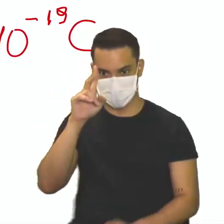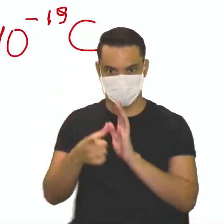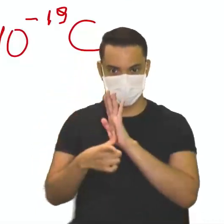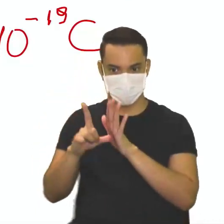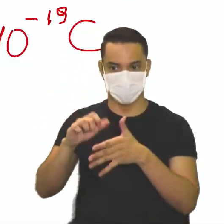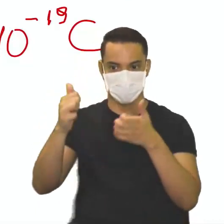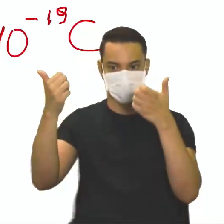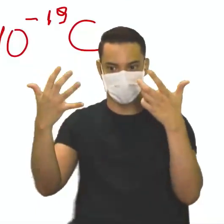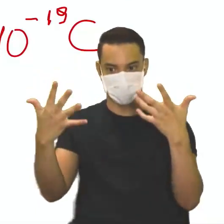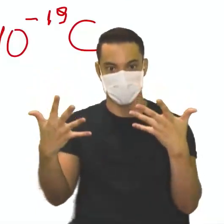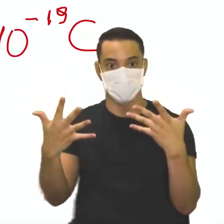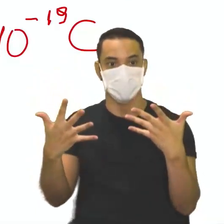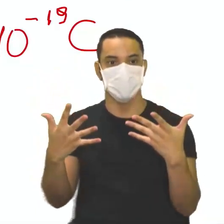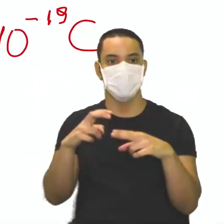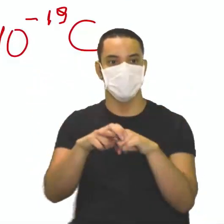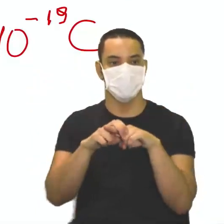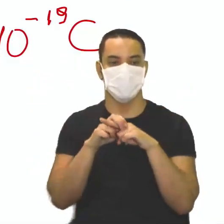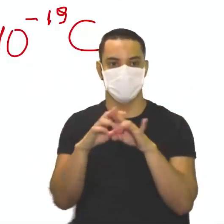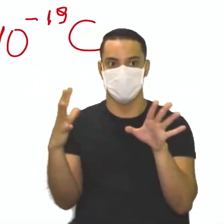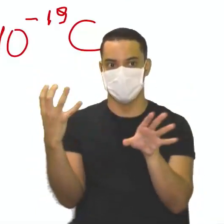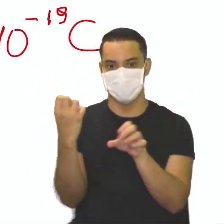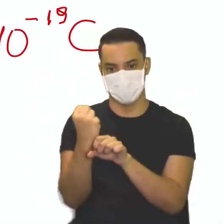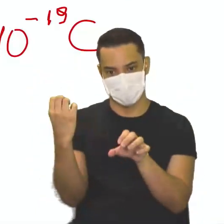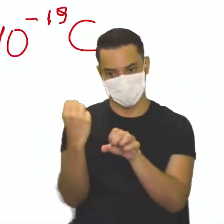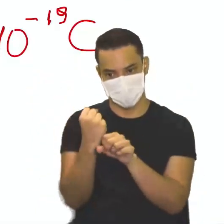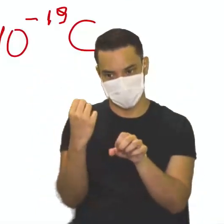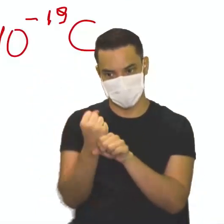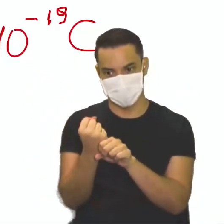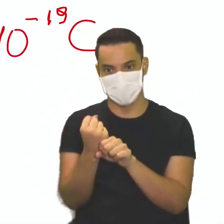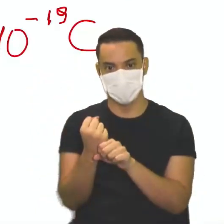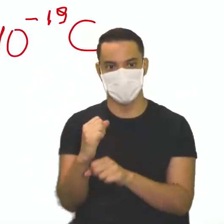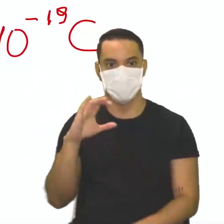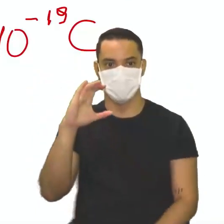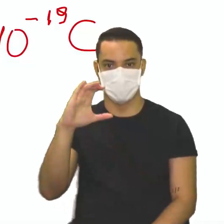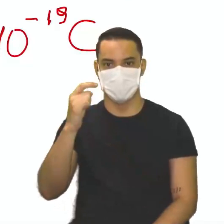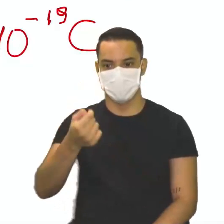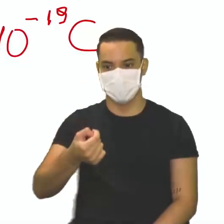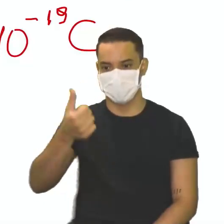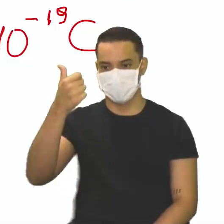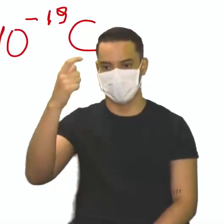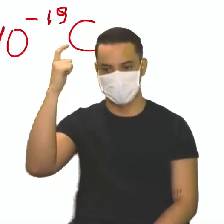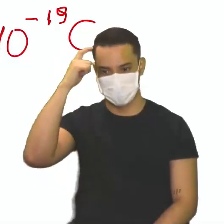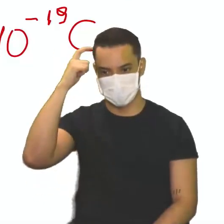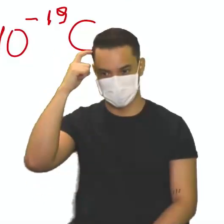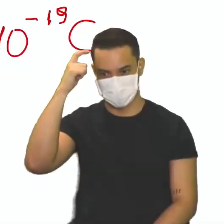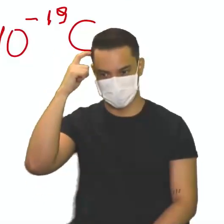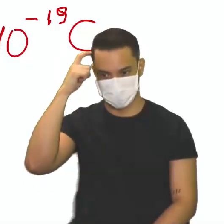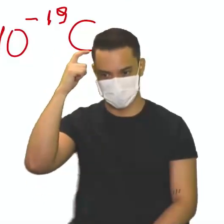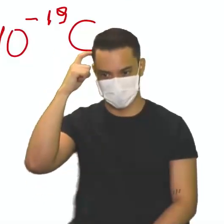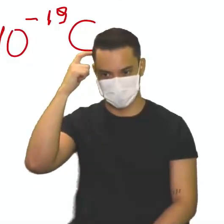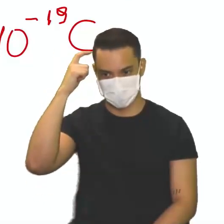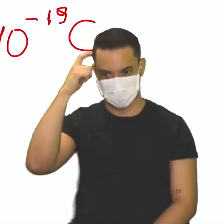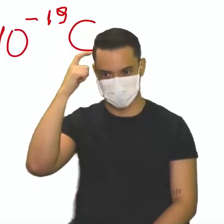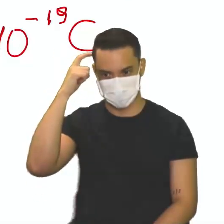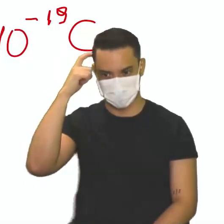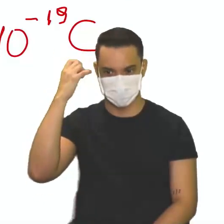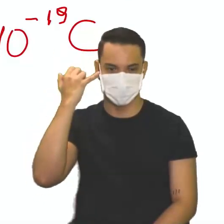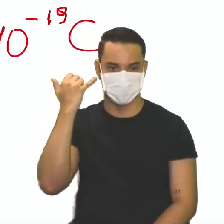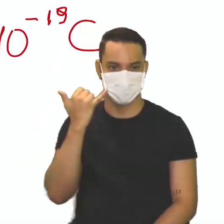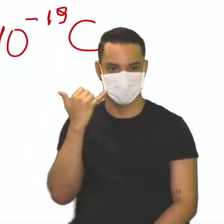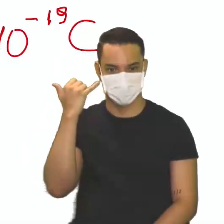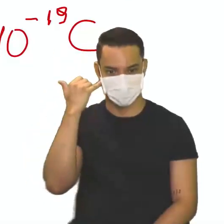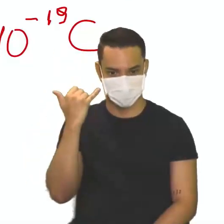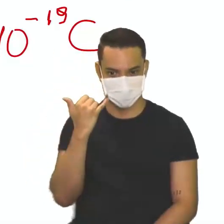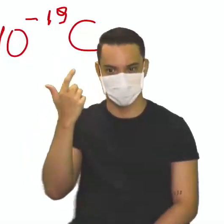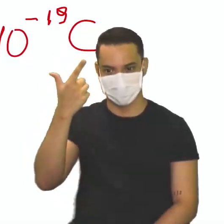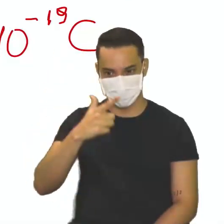ok? Então vamos aí calcular, e o C quase que fica na cabeça do Vitor.